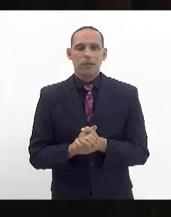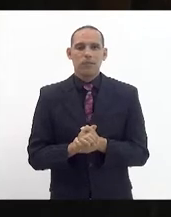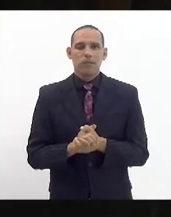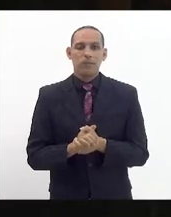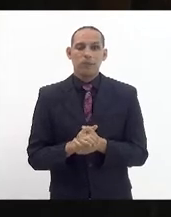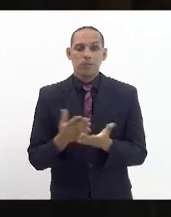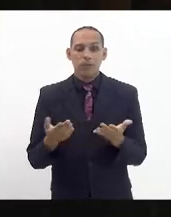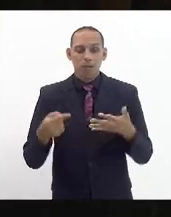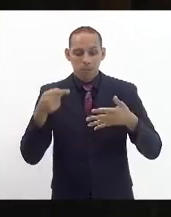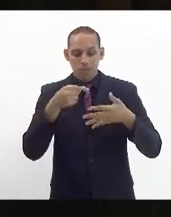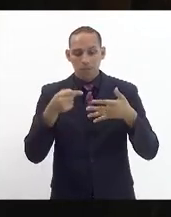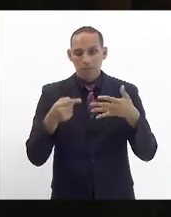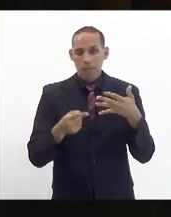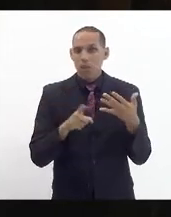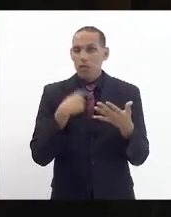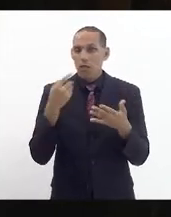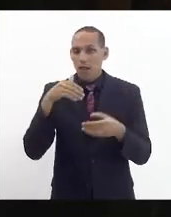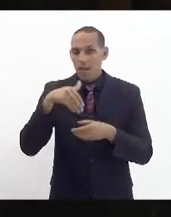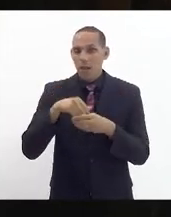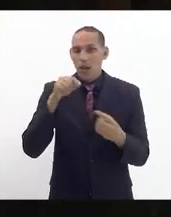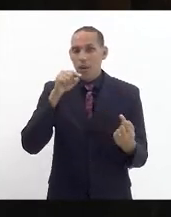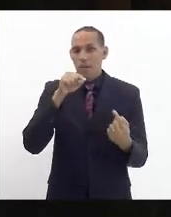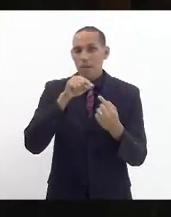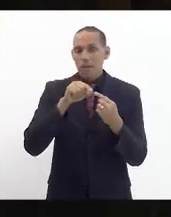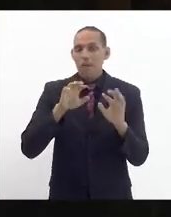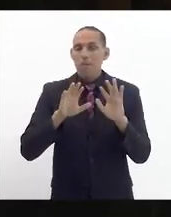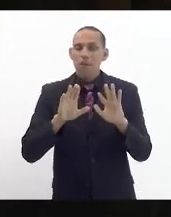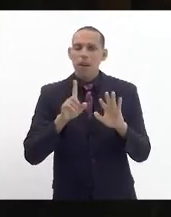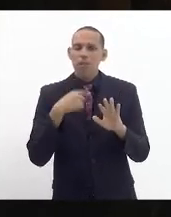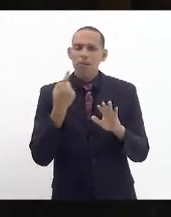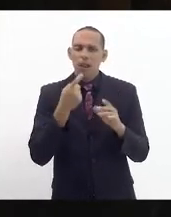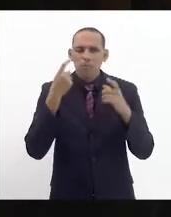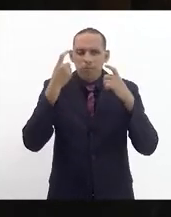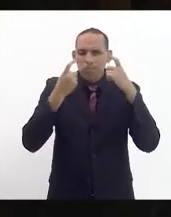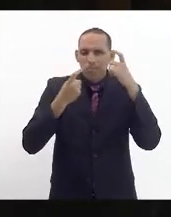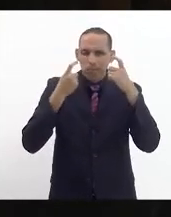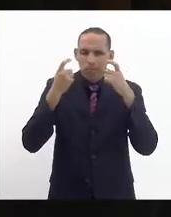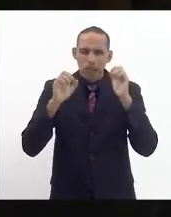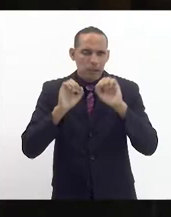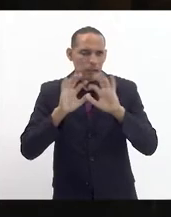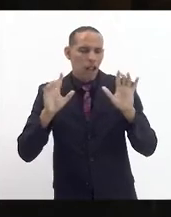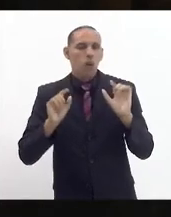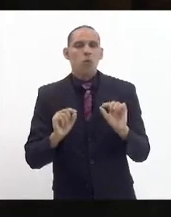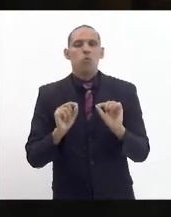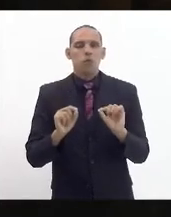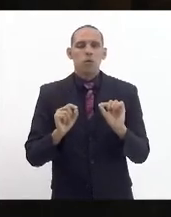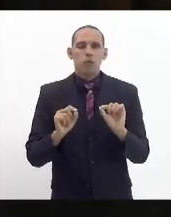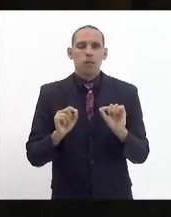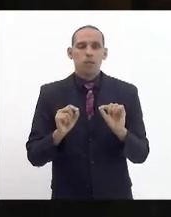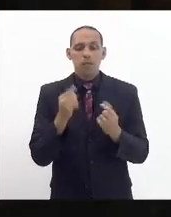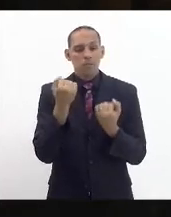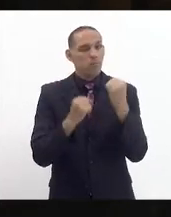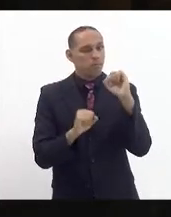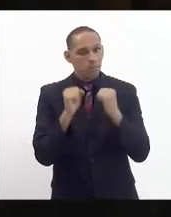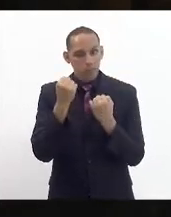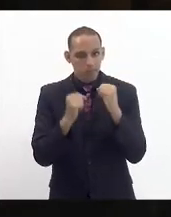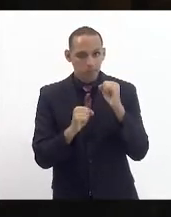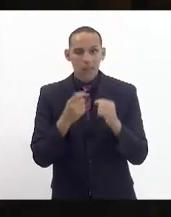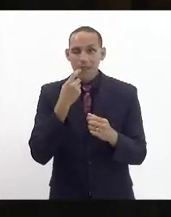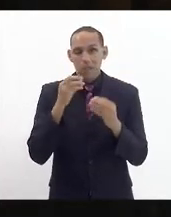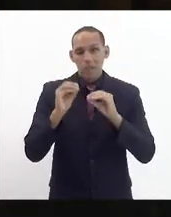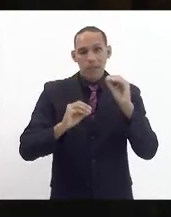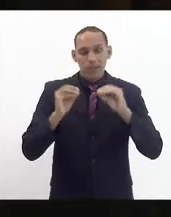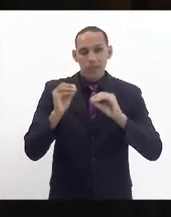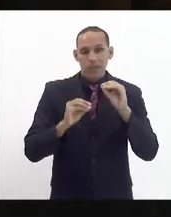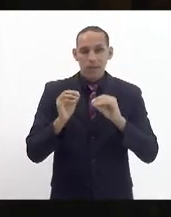princípio, a gente vai votar favorável. Mas é evidente também a nossa preocupação, em especial, com a indústria de